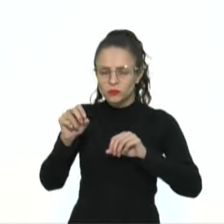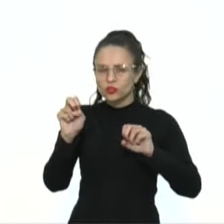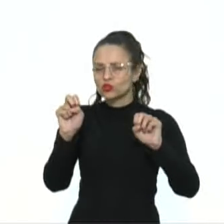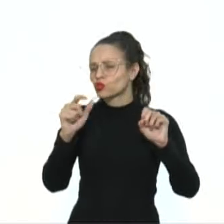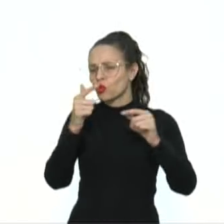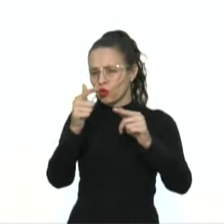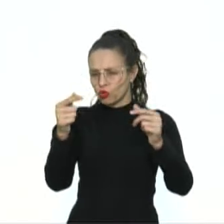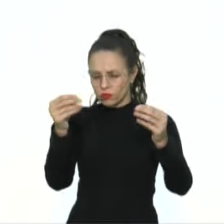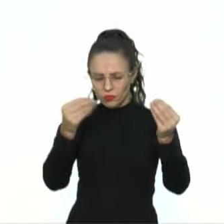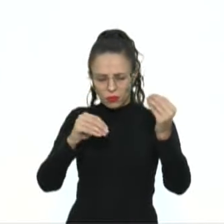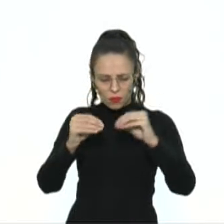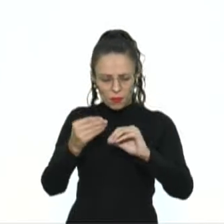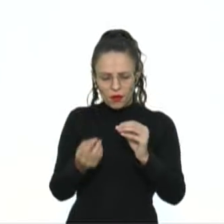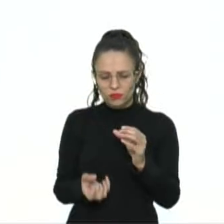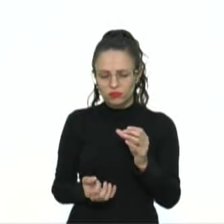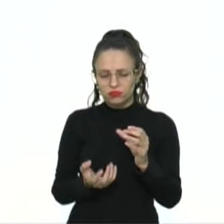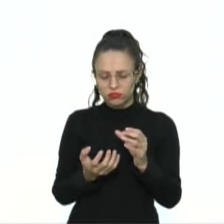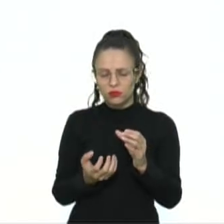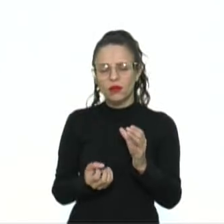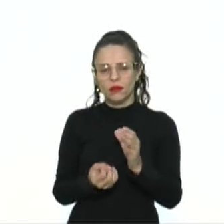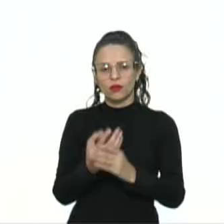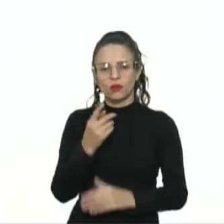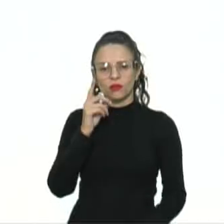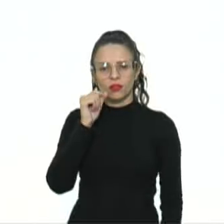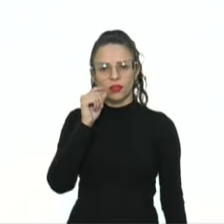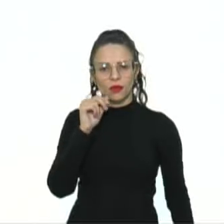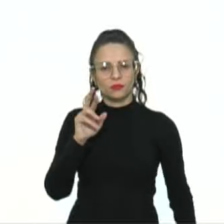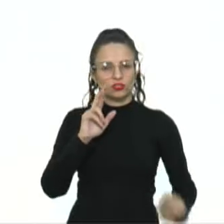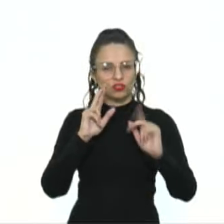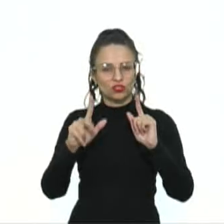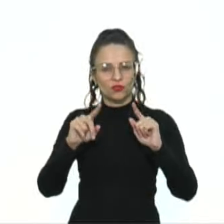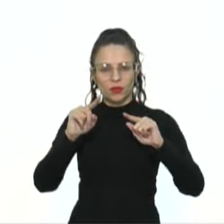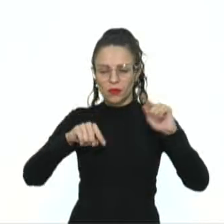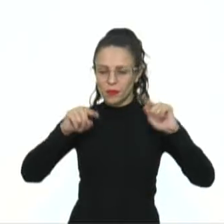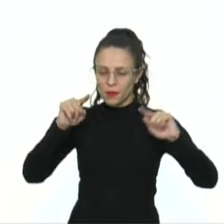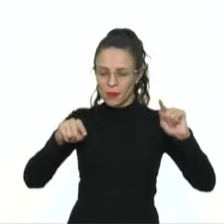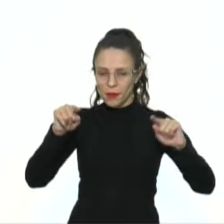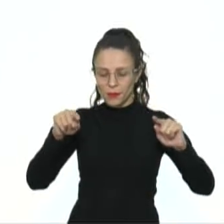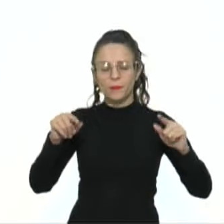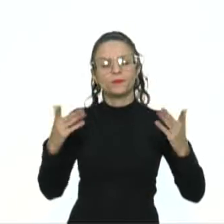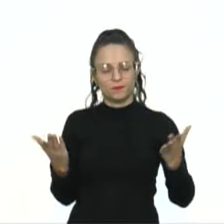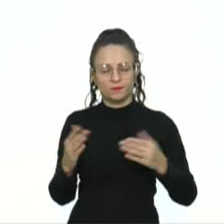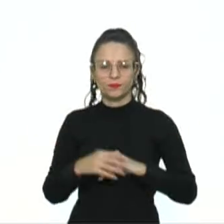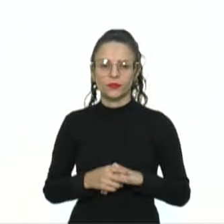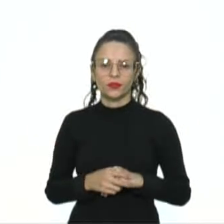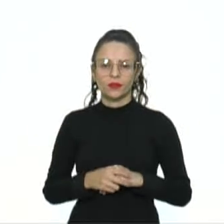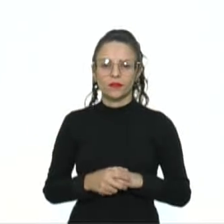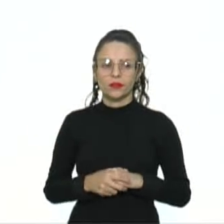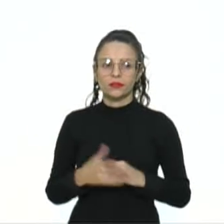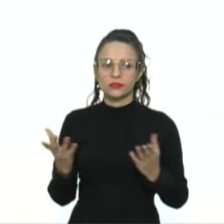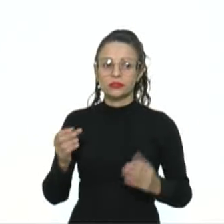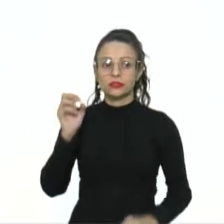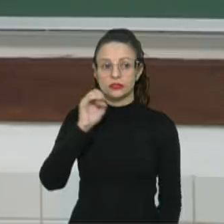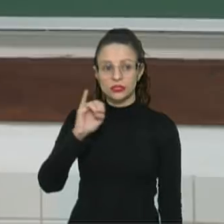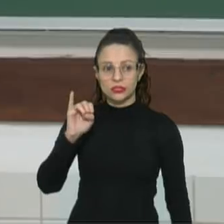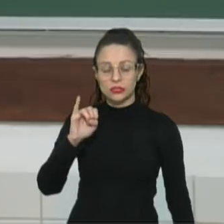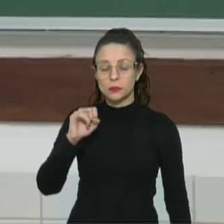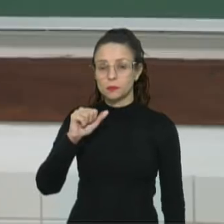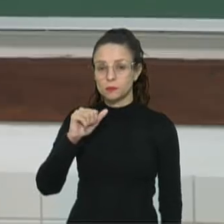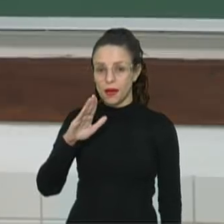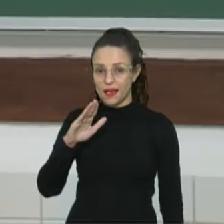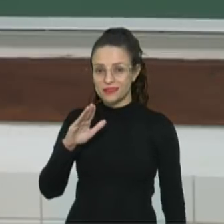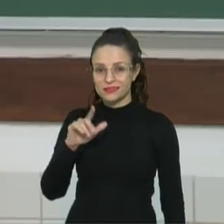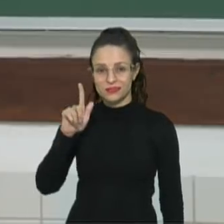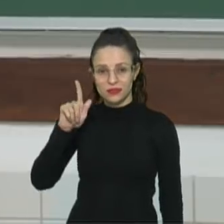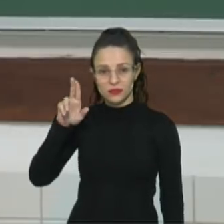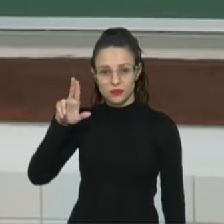substâncias, né? Com aquecimento, criou o lápis de diferentes graus de maciez e firmeza. Então, se tivesse maior quantidade